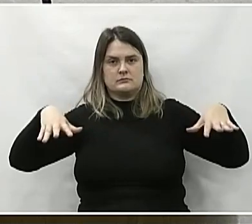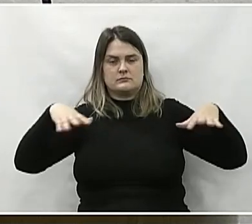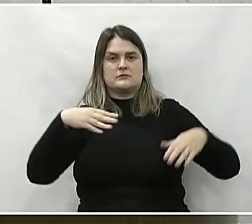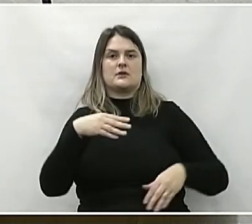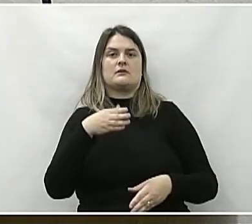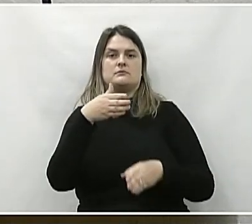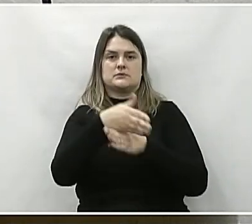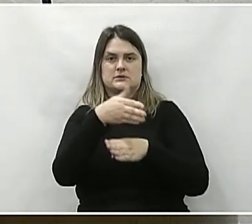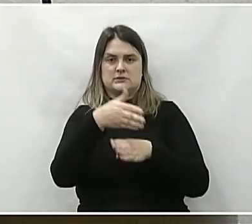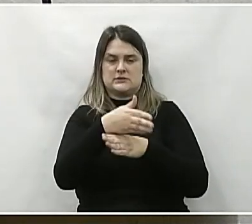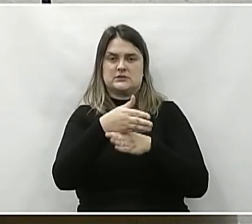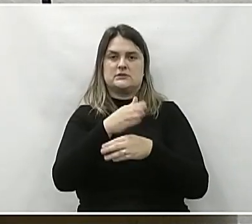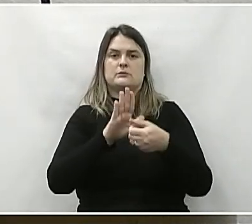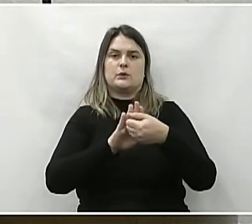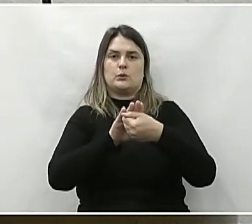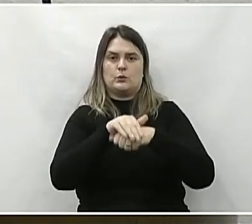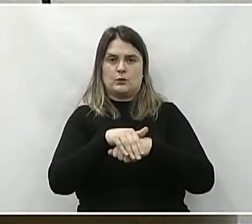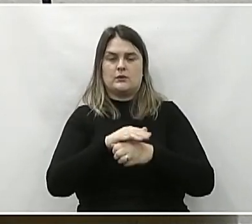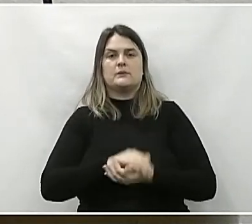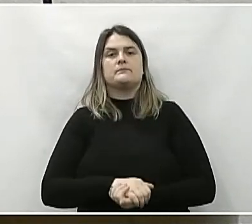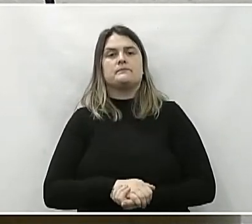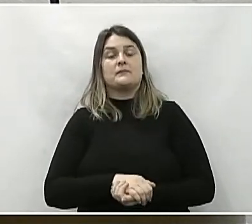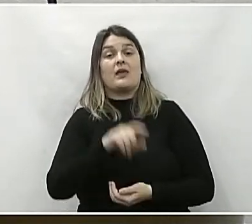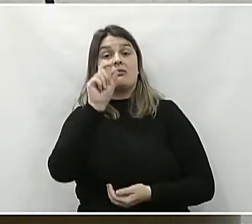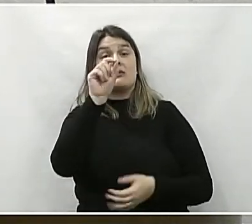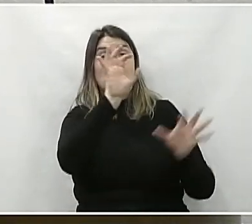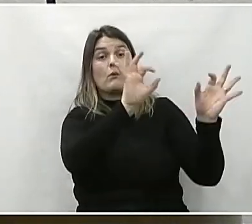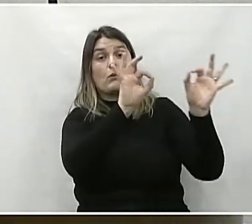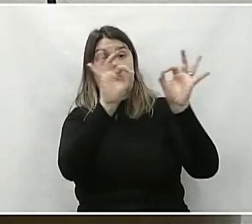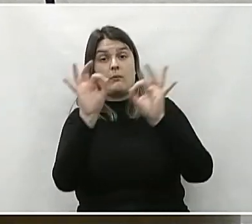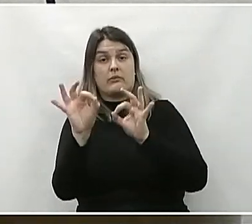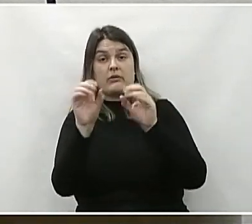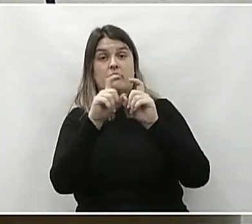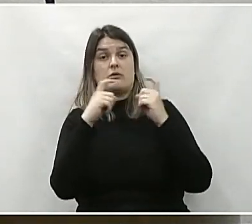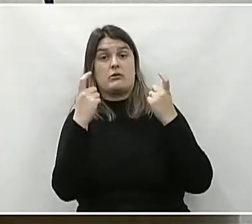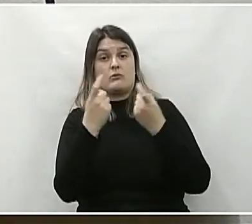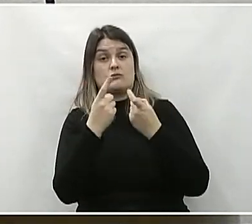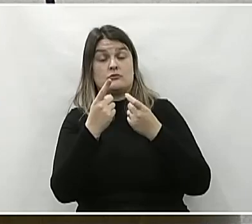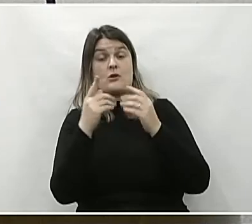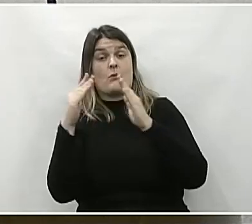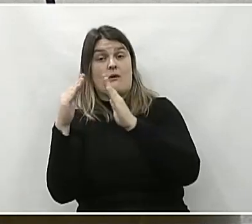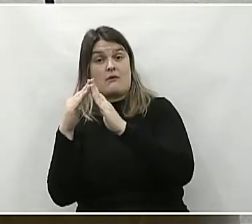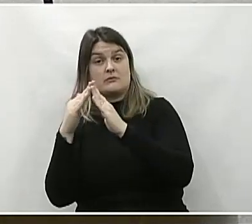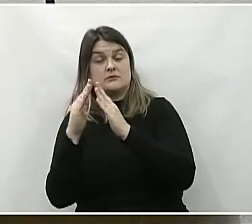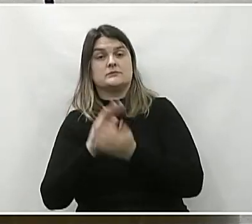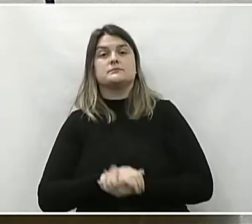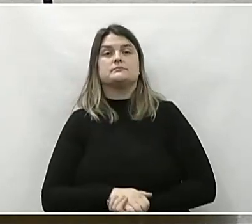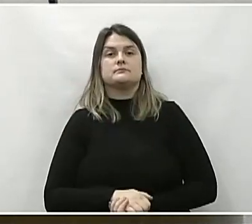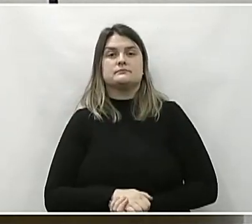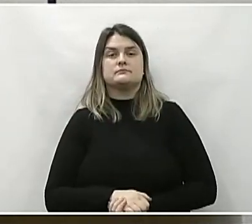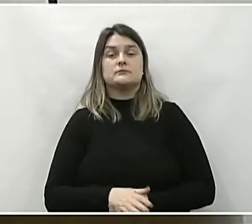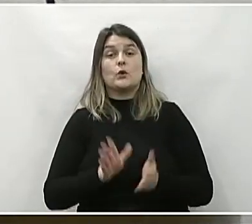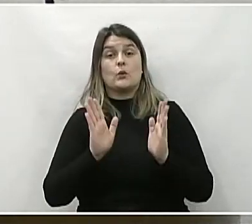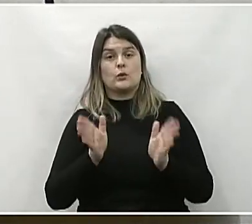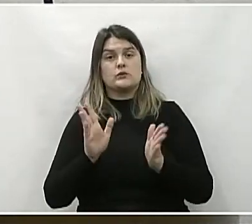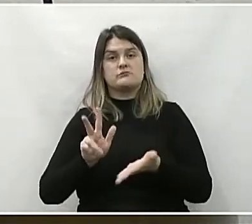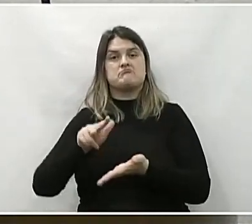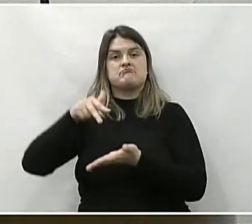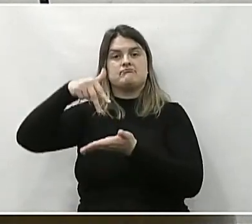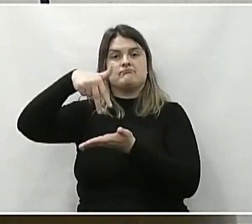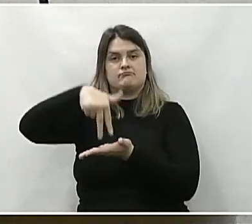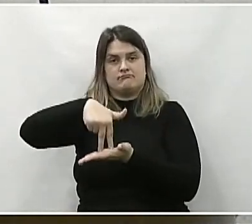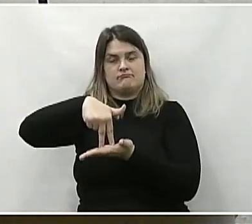o que fazem presente essa noite aos que nos acompanha em casa eu venho usar essa